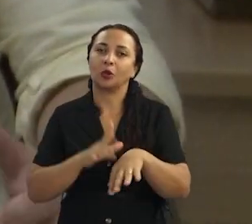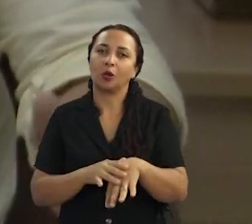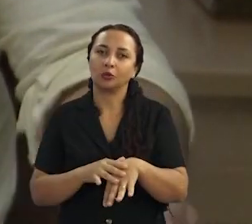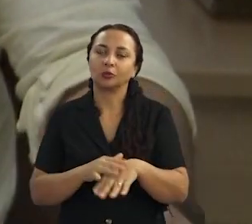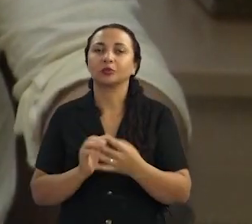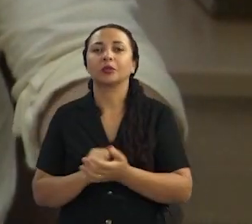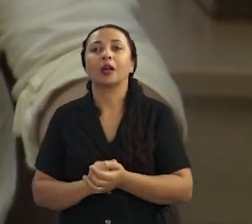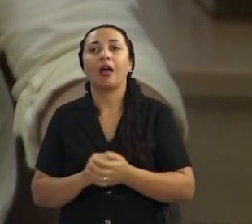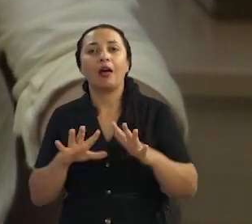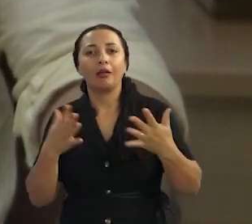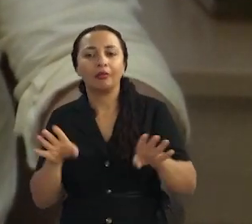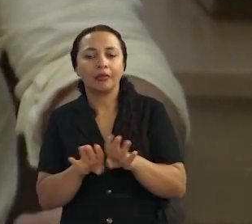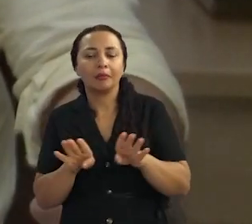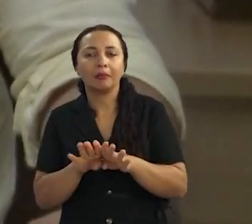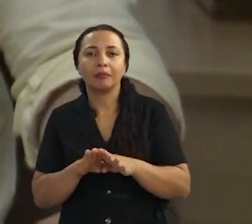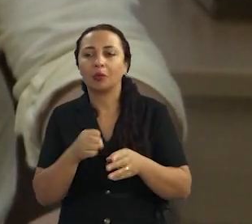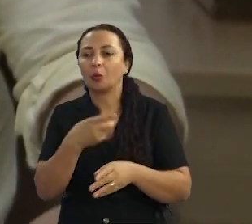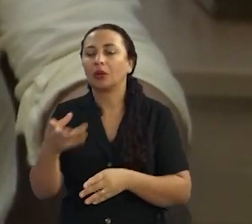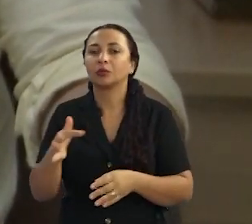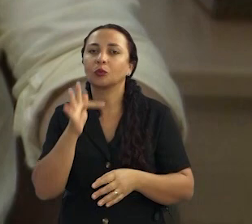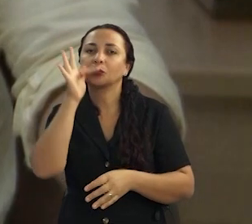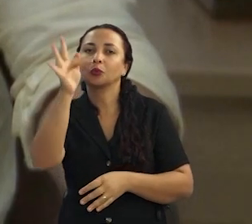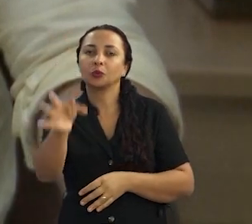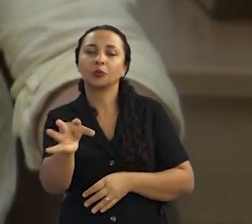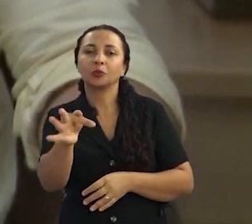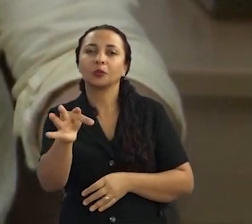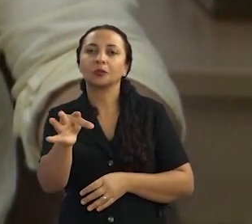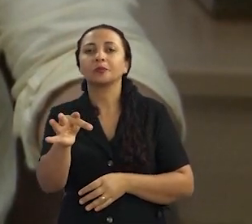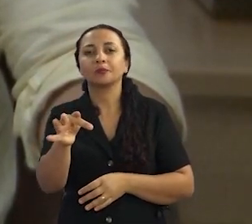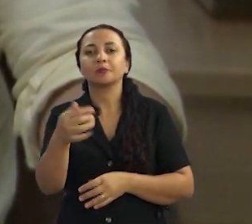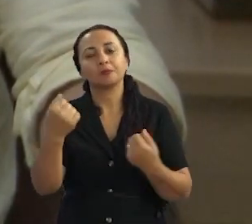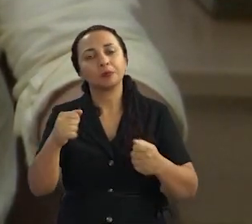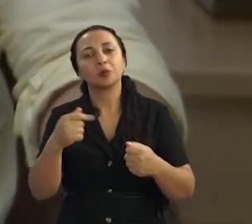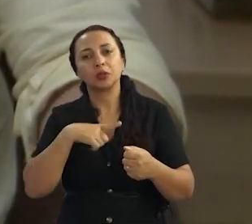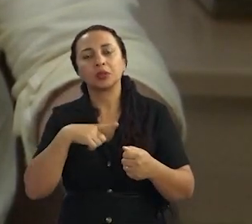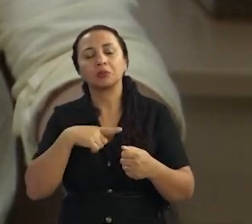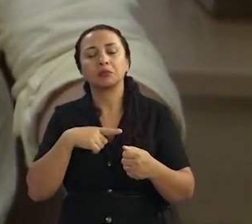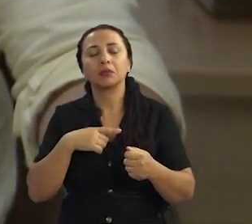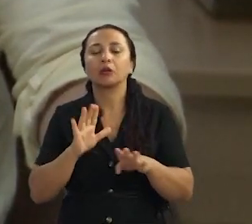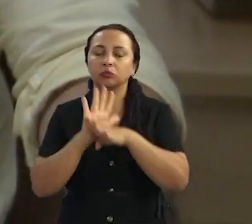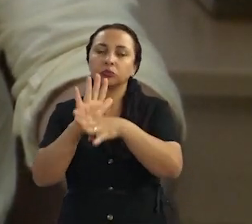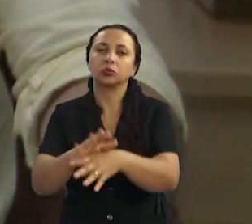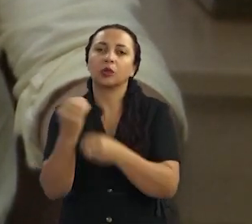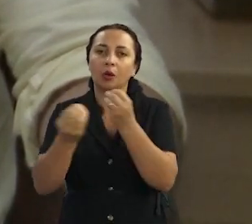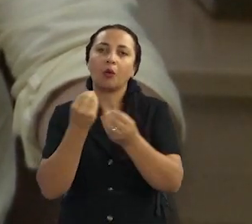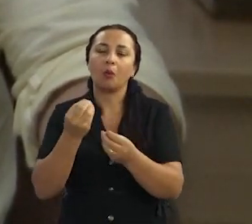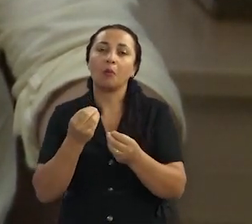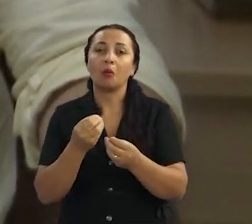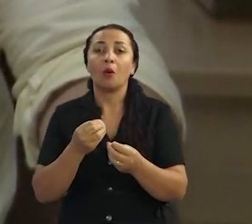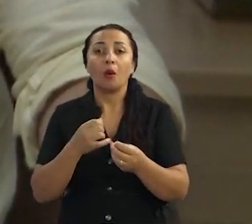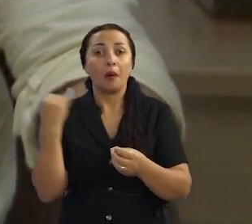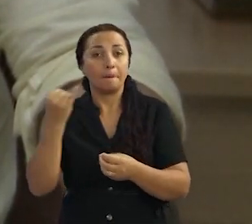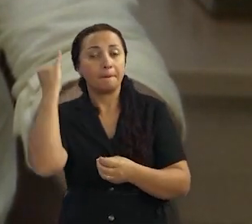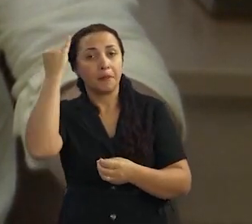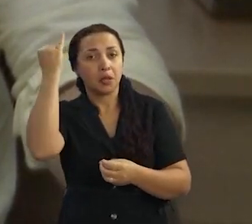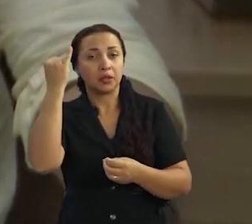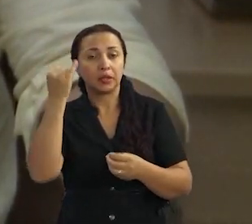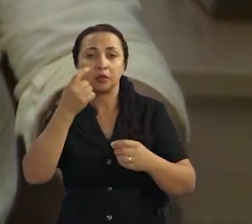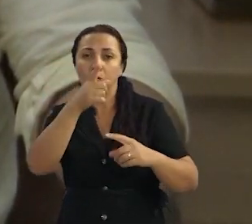diagnóstico, quanto, eventualmente, no futuro, eles podem servir como